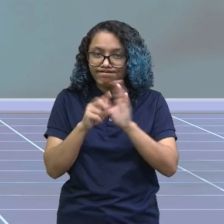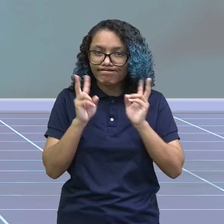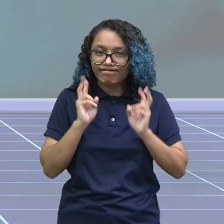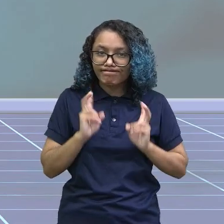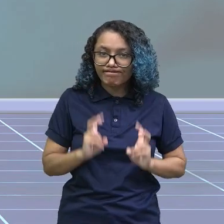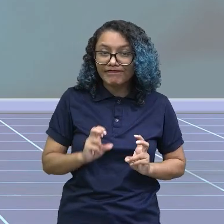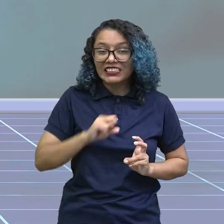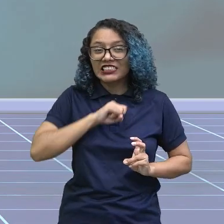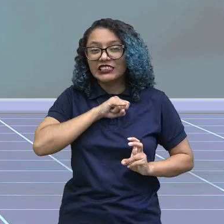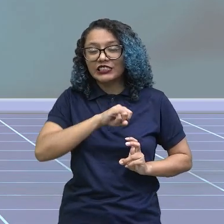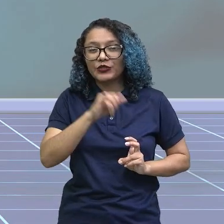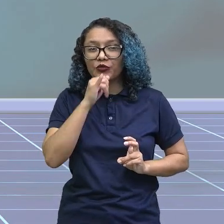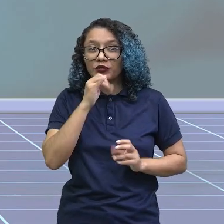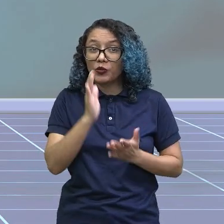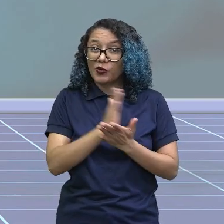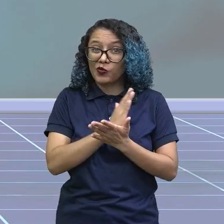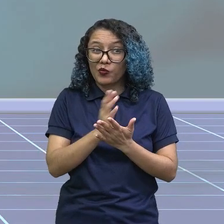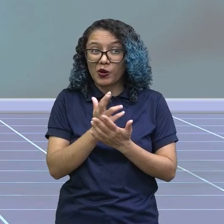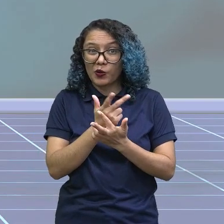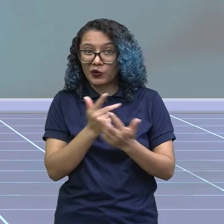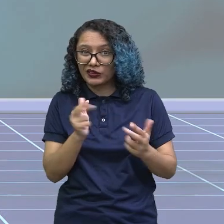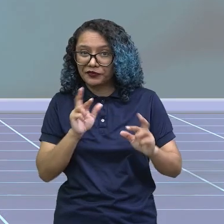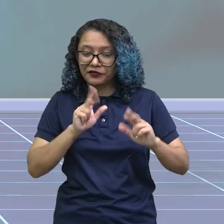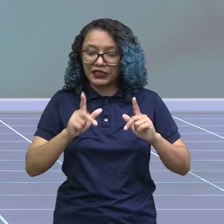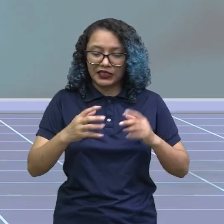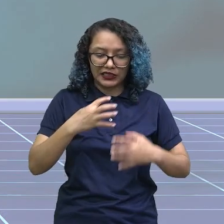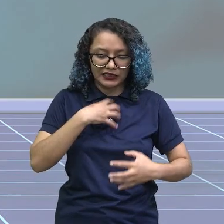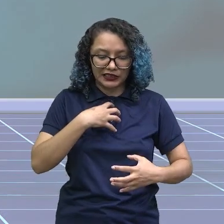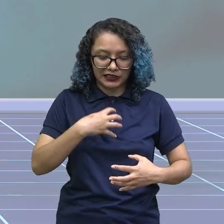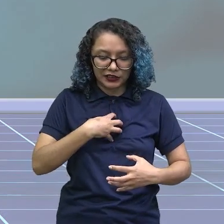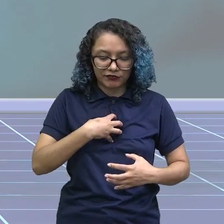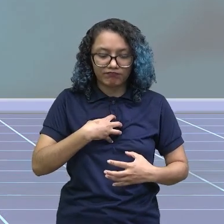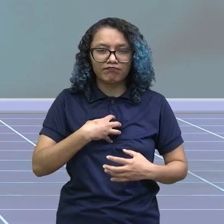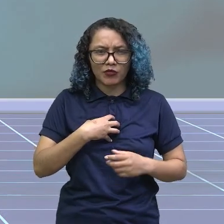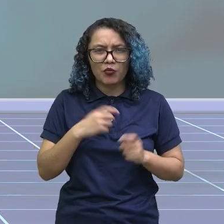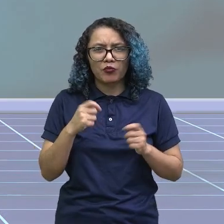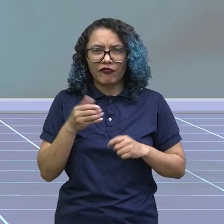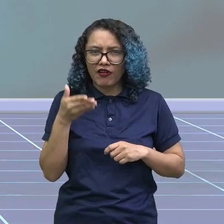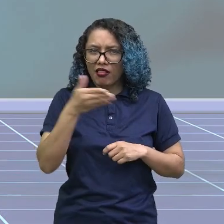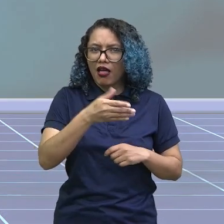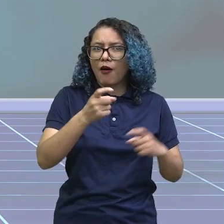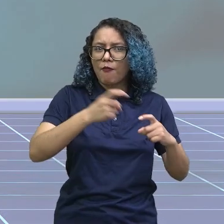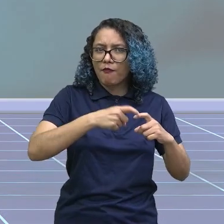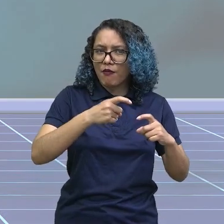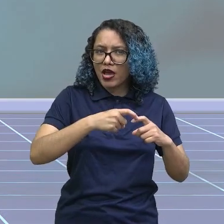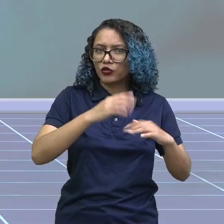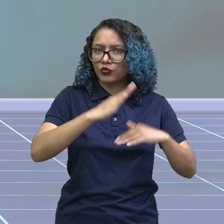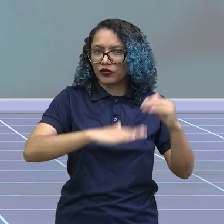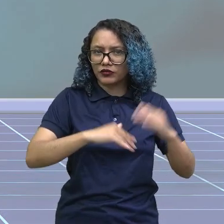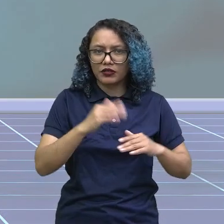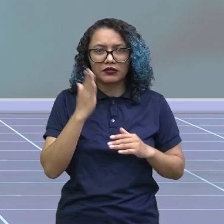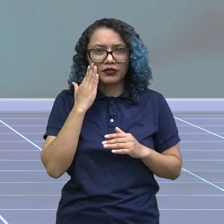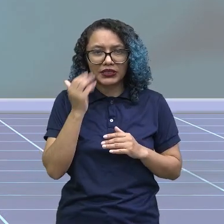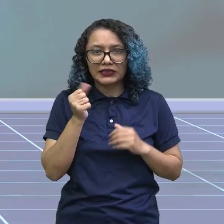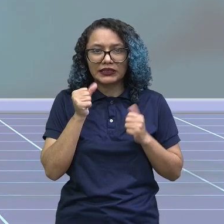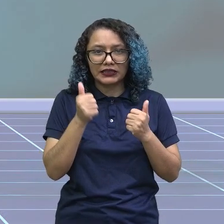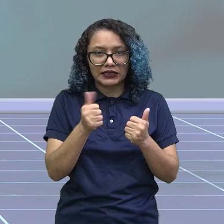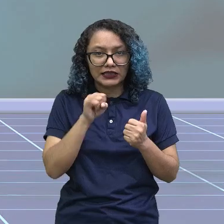que tem algo ali diferente acontecendo, procurar um médico especialista para saber se está tudo bem, tá